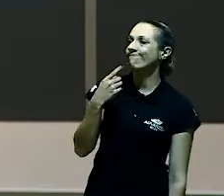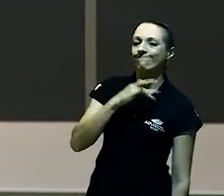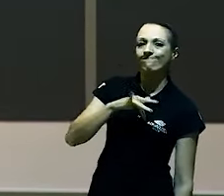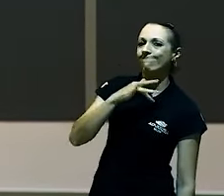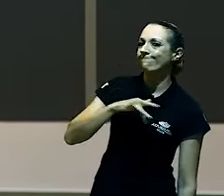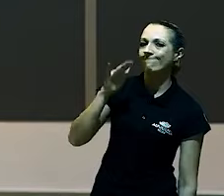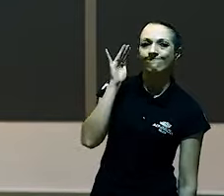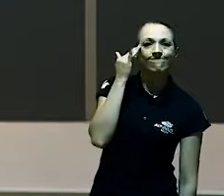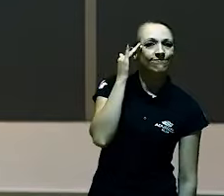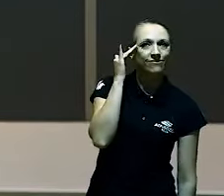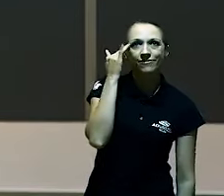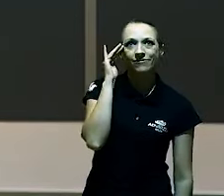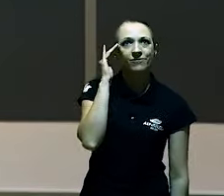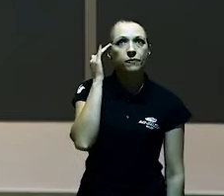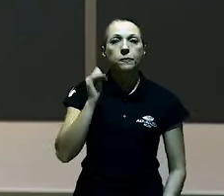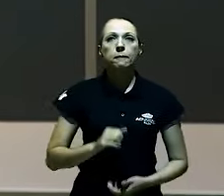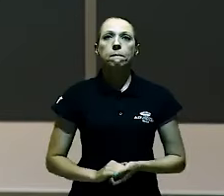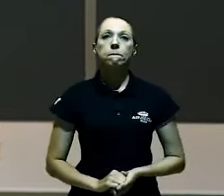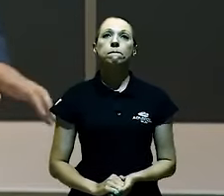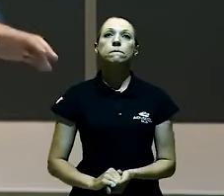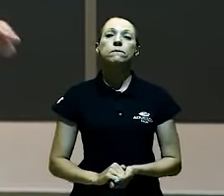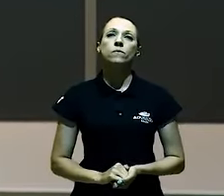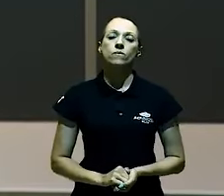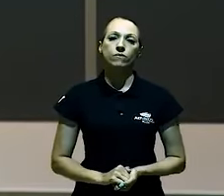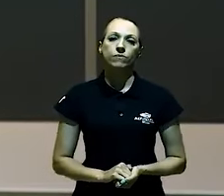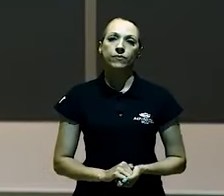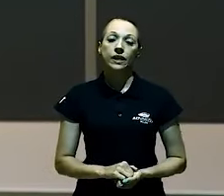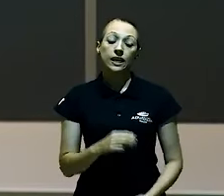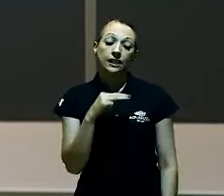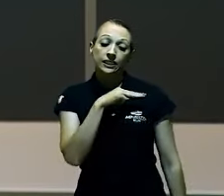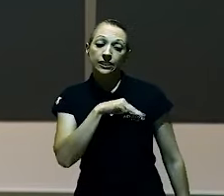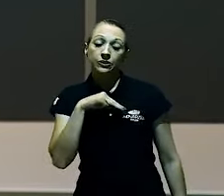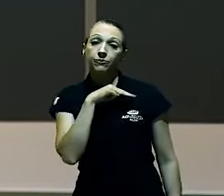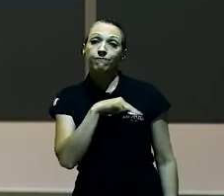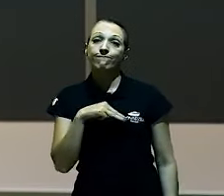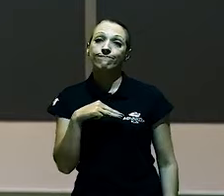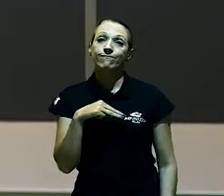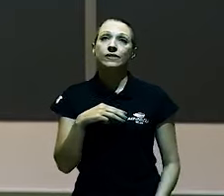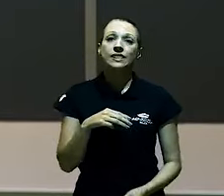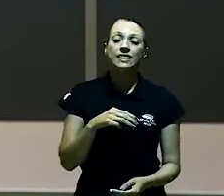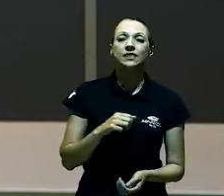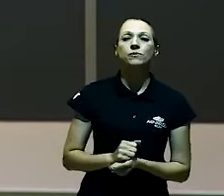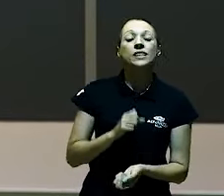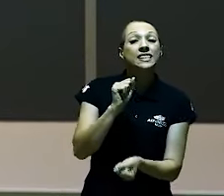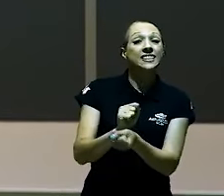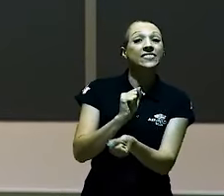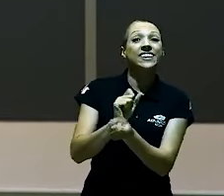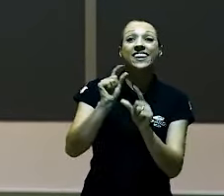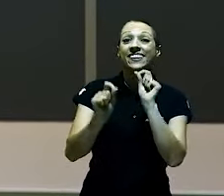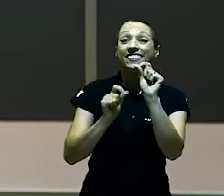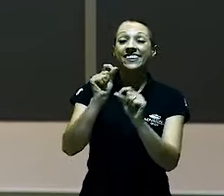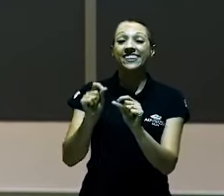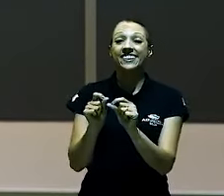obra missionária, eu sei que parece contundente, mas não dá para esperar menos de um missionário do que uma palavra contundente sobre missões.